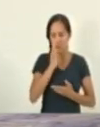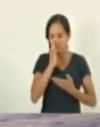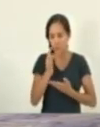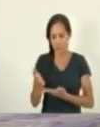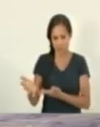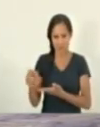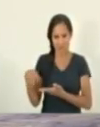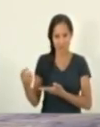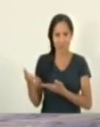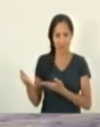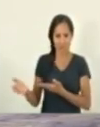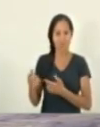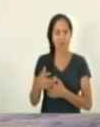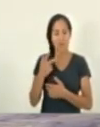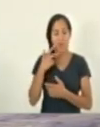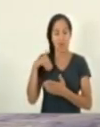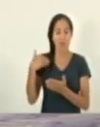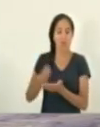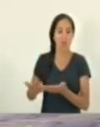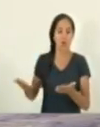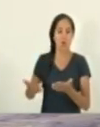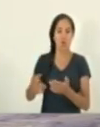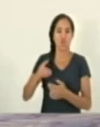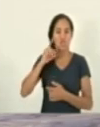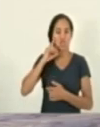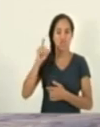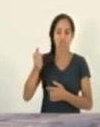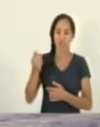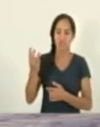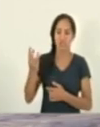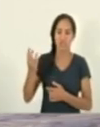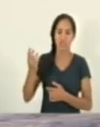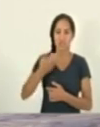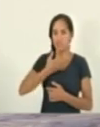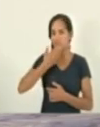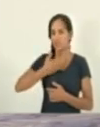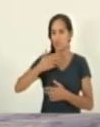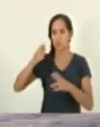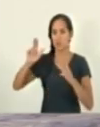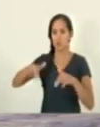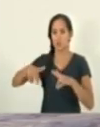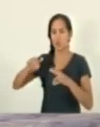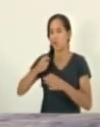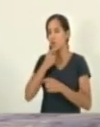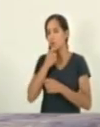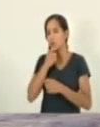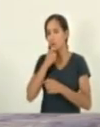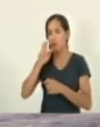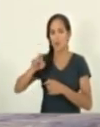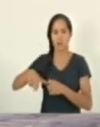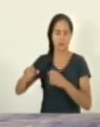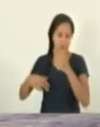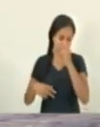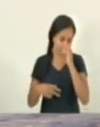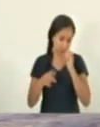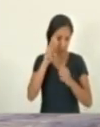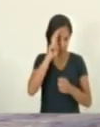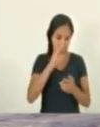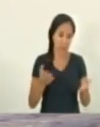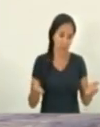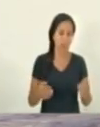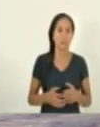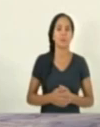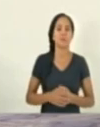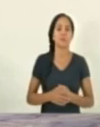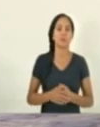Madureira, e nós fomos contemporâneos dele em Cachoeiro, eu lembrei desse fato agora. Então, na verdade,